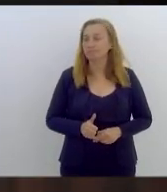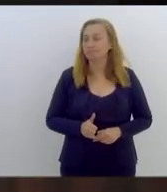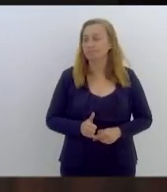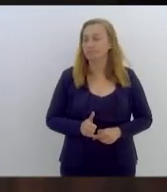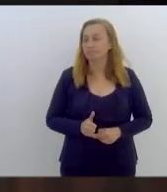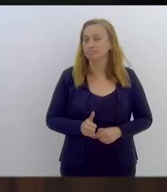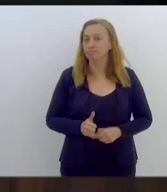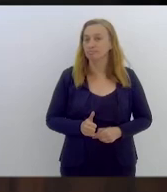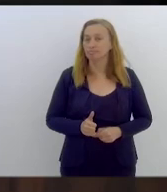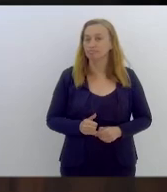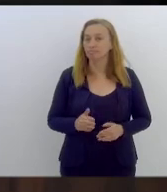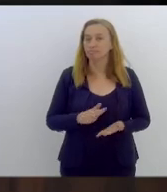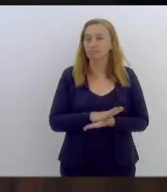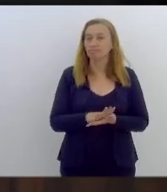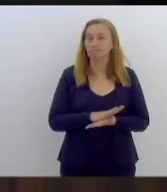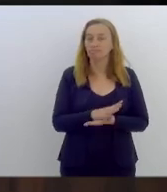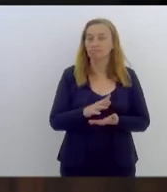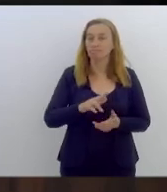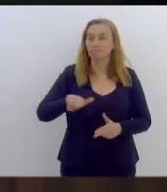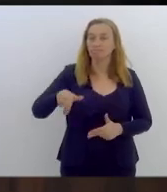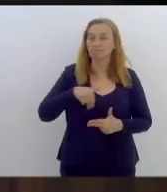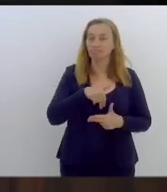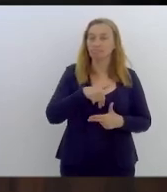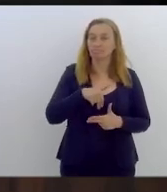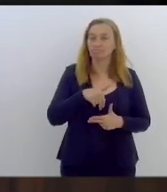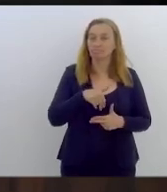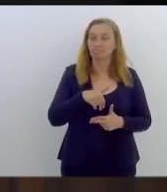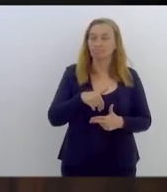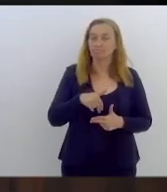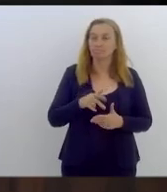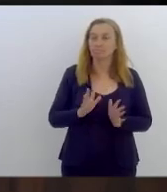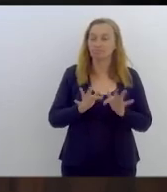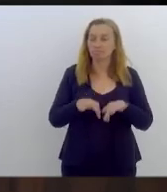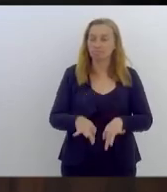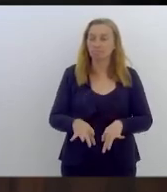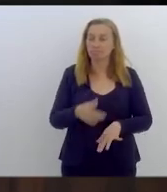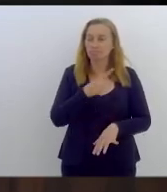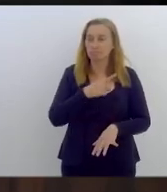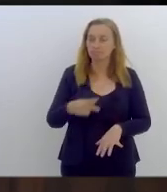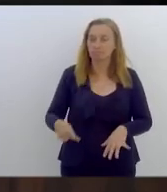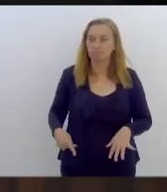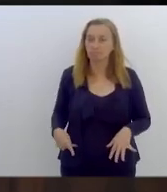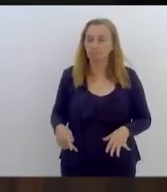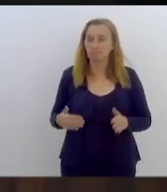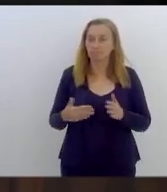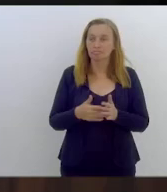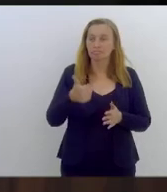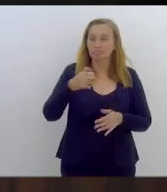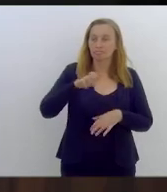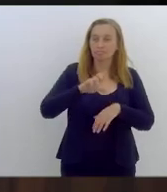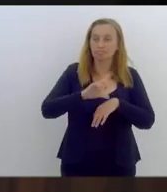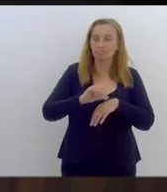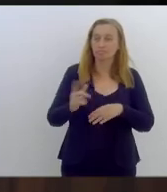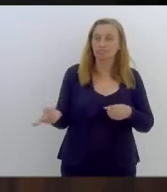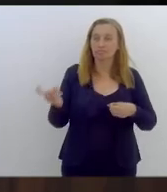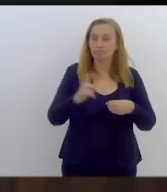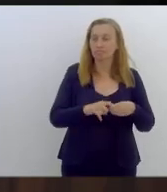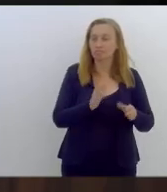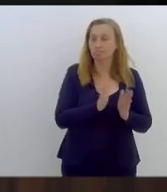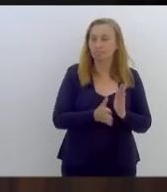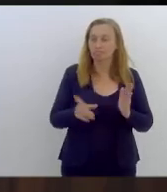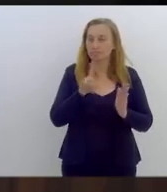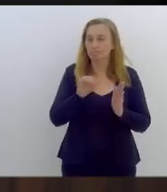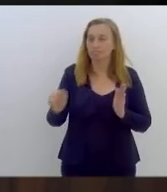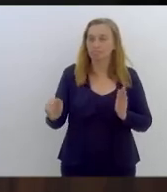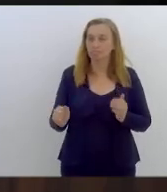não havendo mais oradores escrito o presidente suspende a Sertão até às 15 horas quando retornaremos